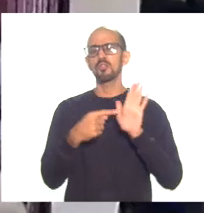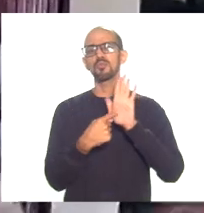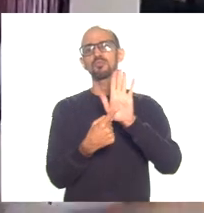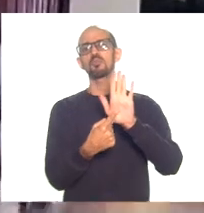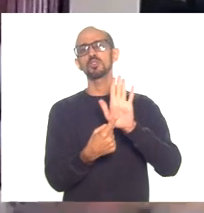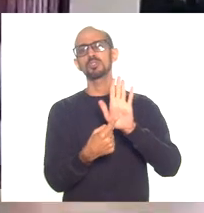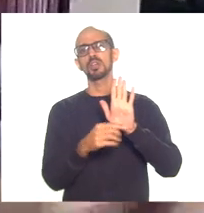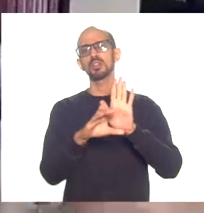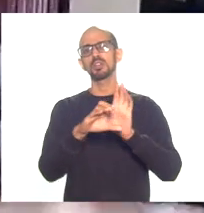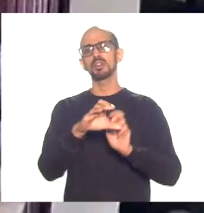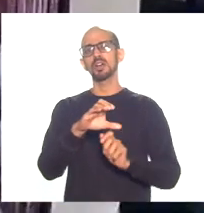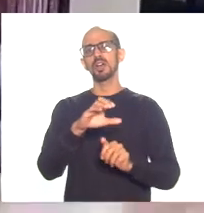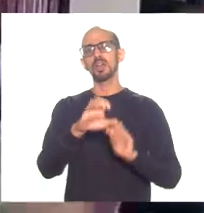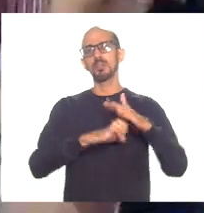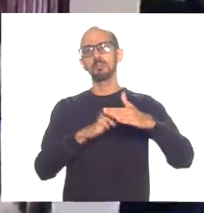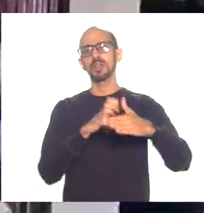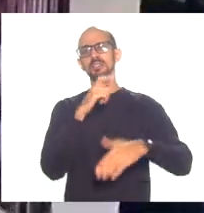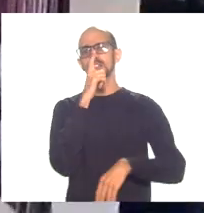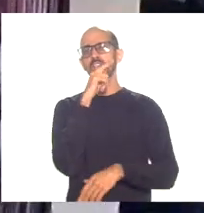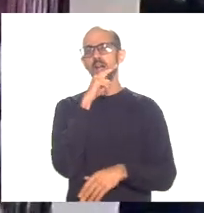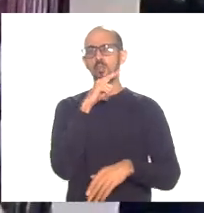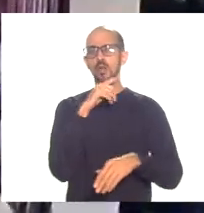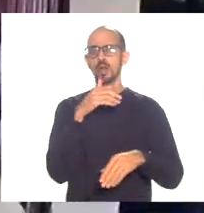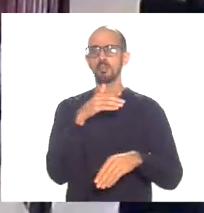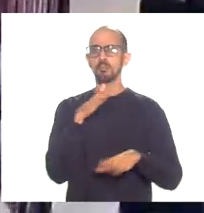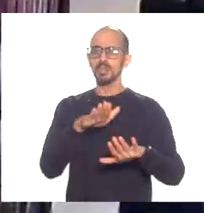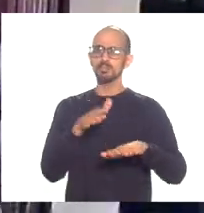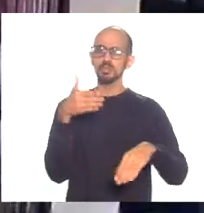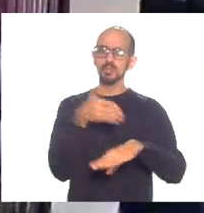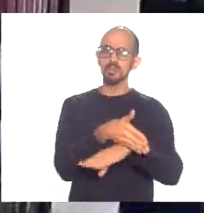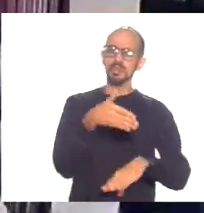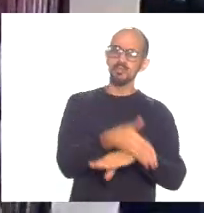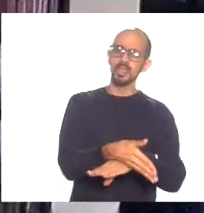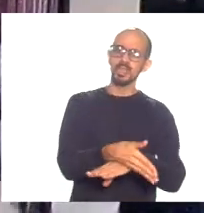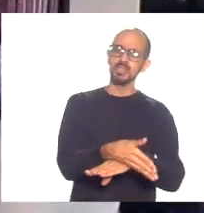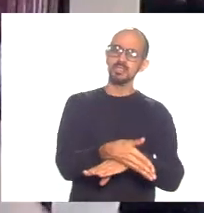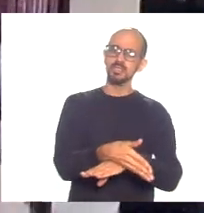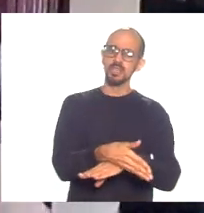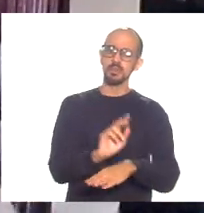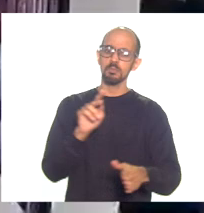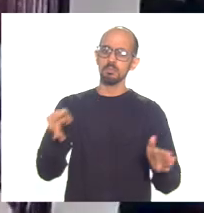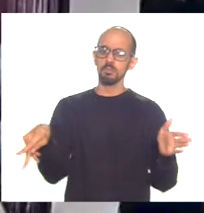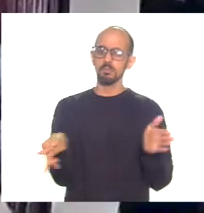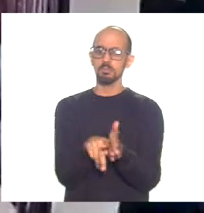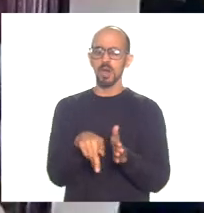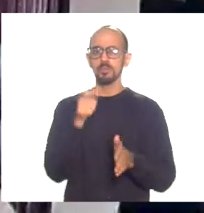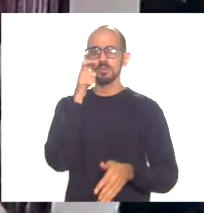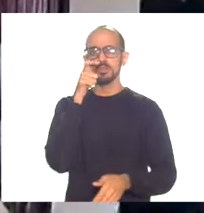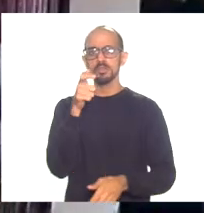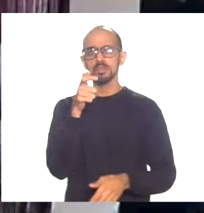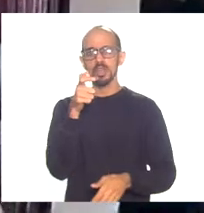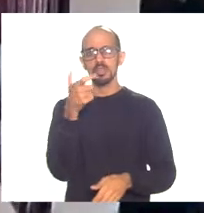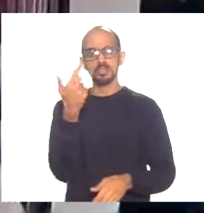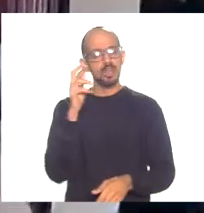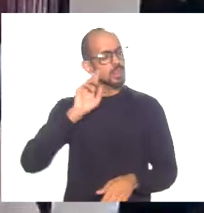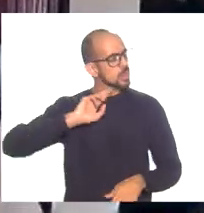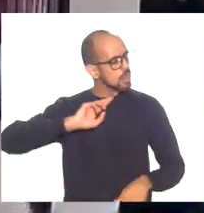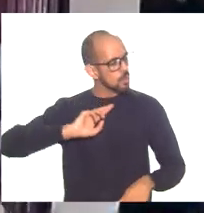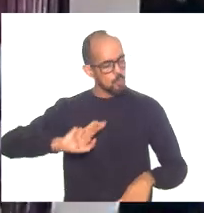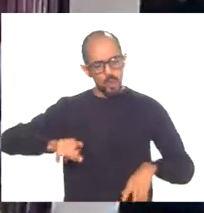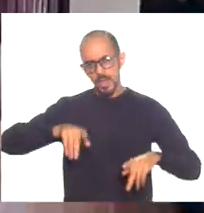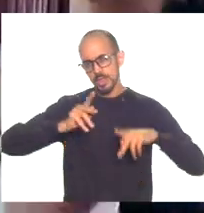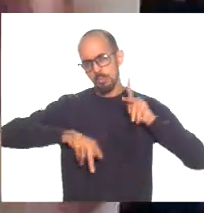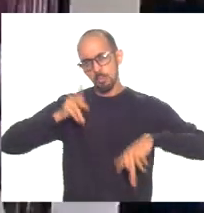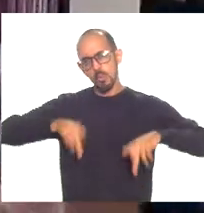a SEDAI constando por interferências exatamente de interesses que não eram os interesses da